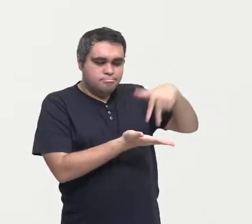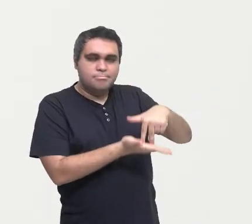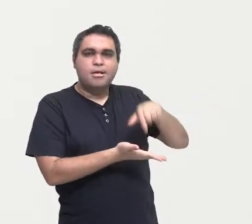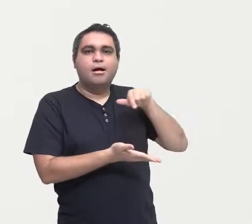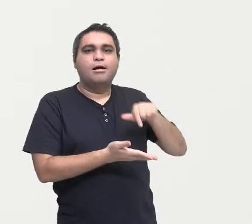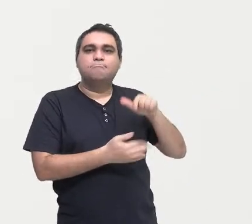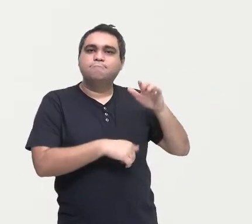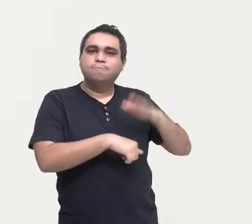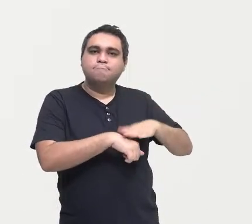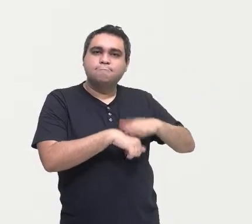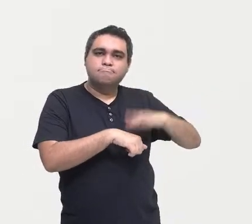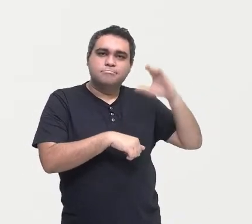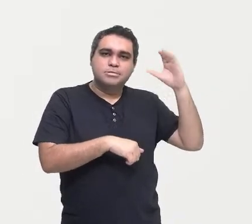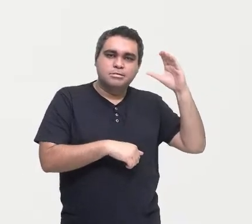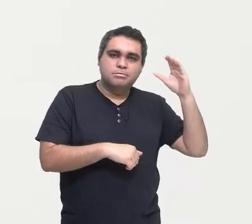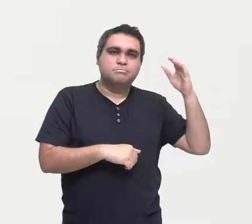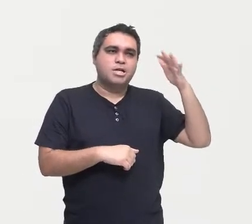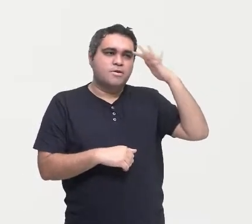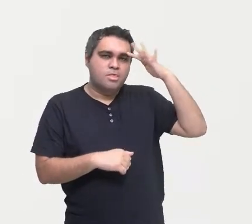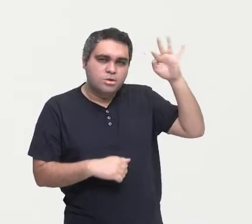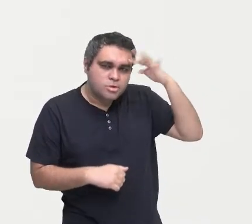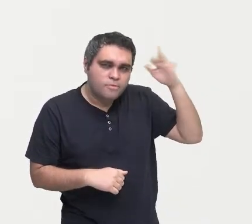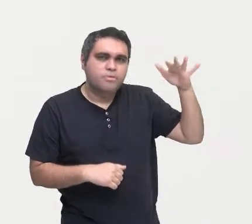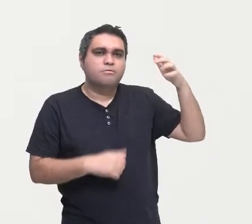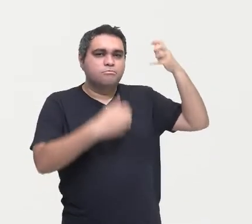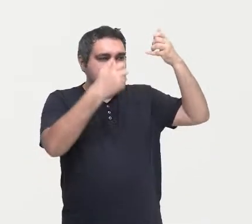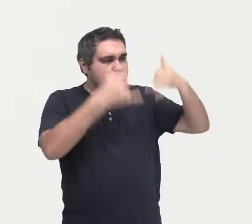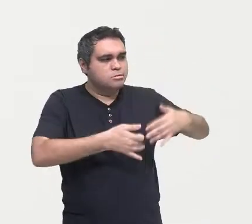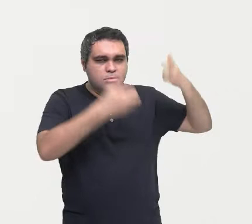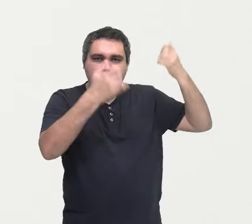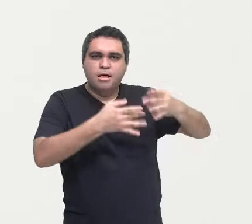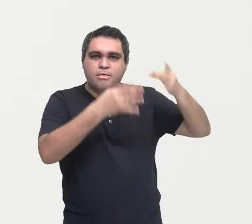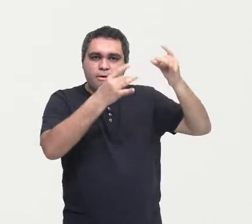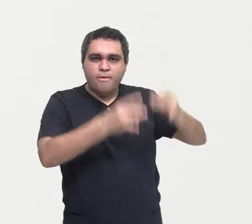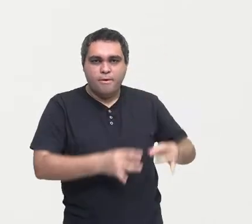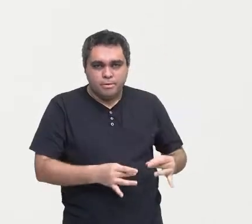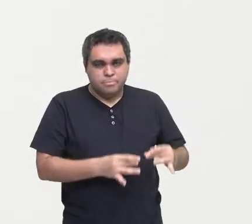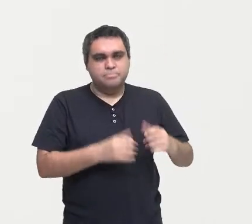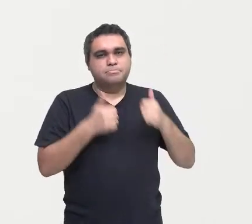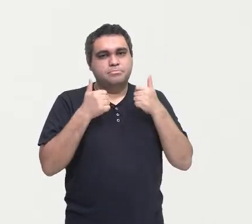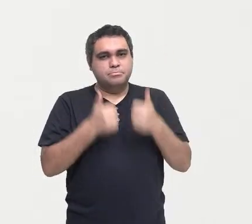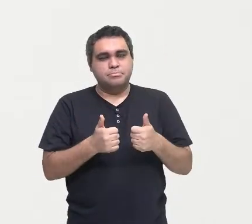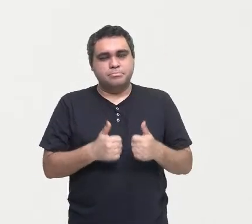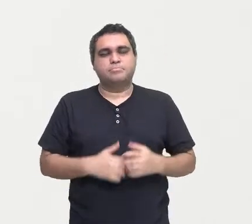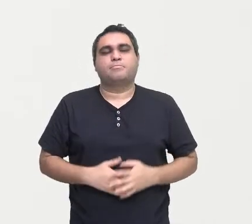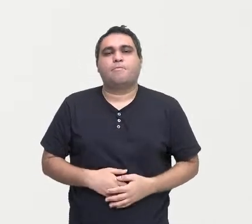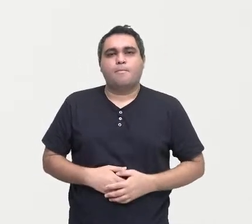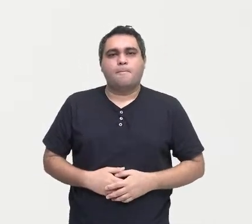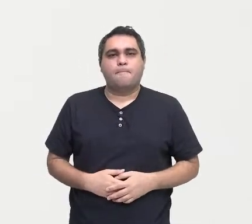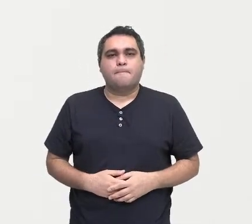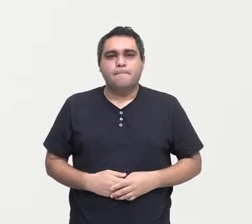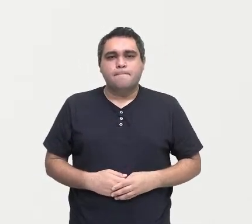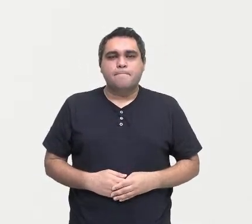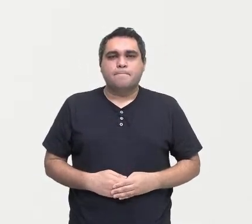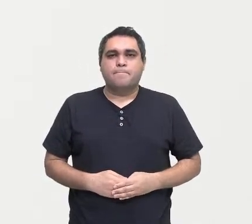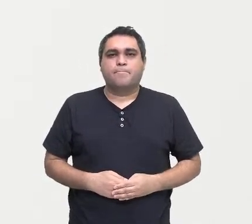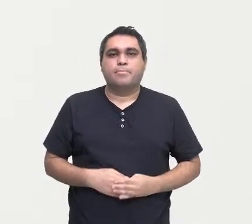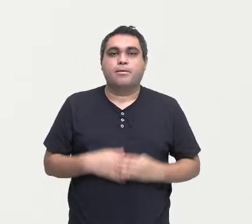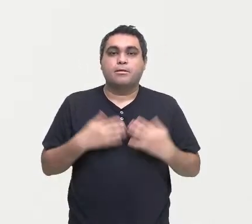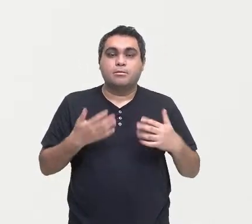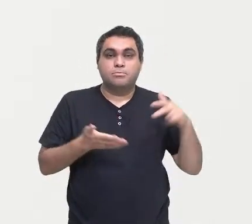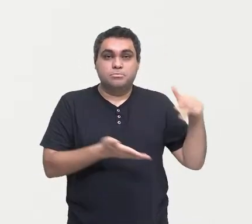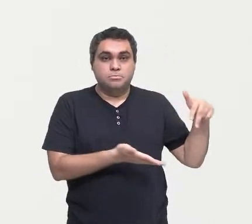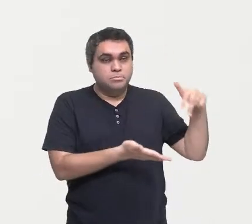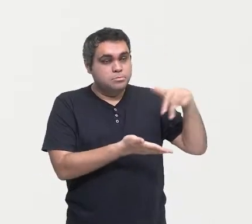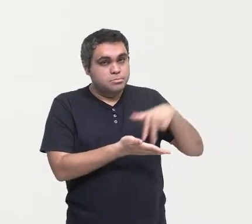a filosofia, explicar tudo que ocorre ao redor do homem, a ciência e tudo mais. Muito bem. Então, o foco dos humanistas era o